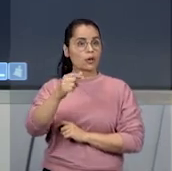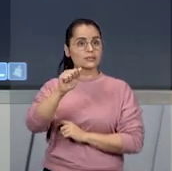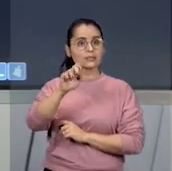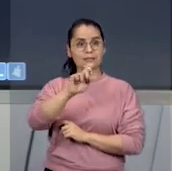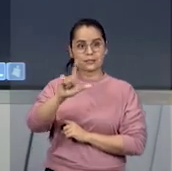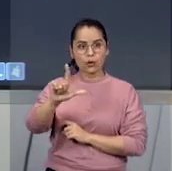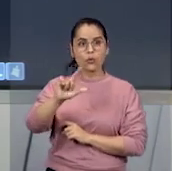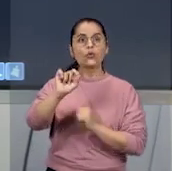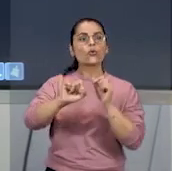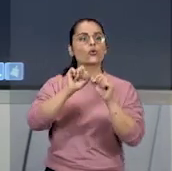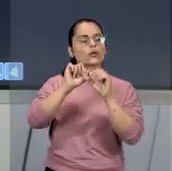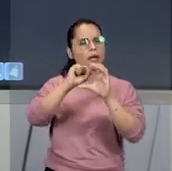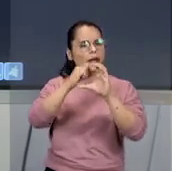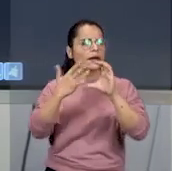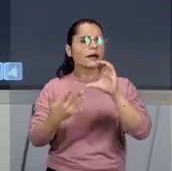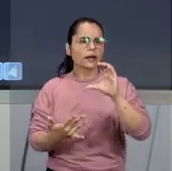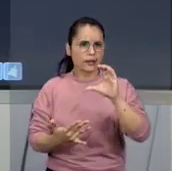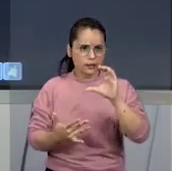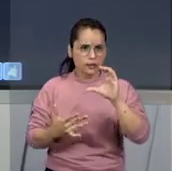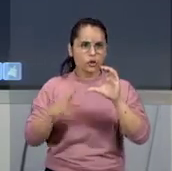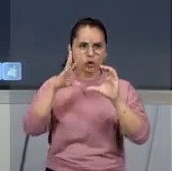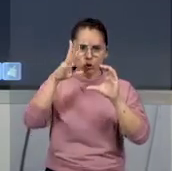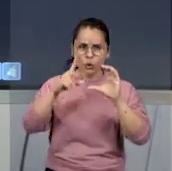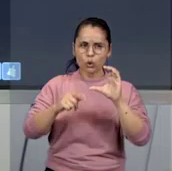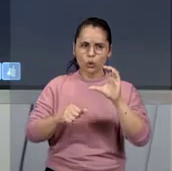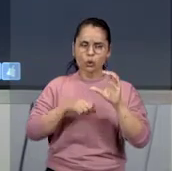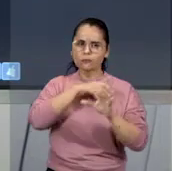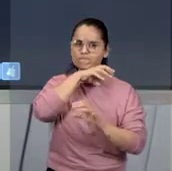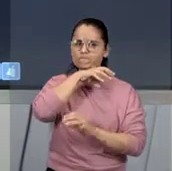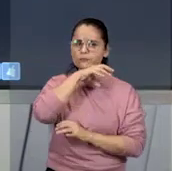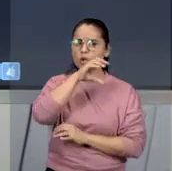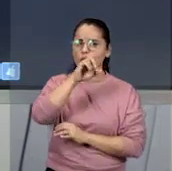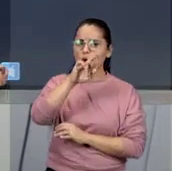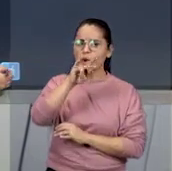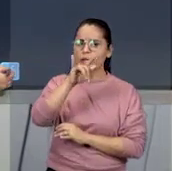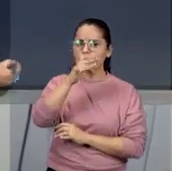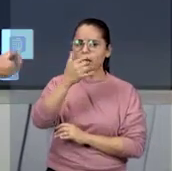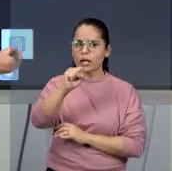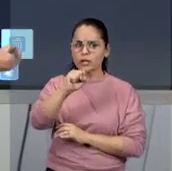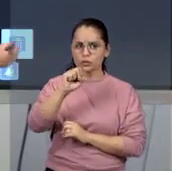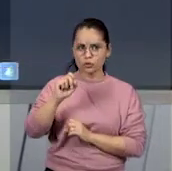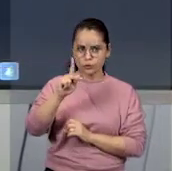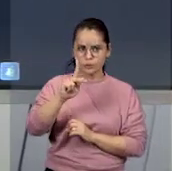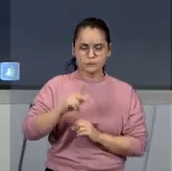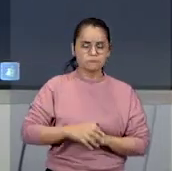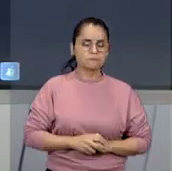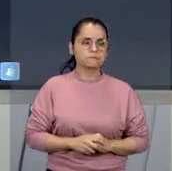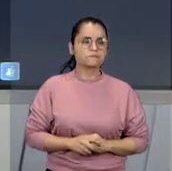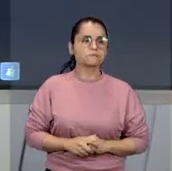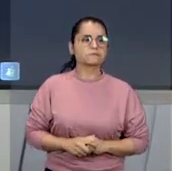as características de todos os cordados, tá?